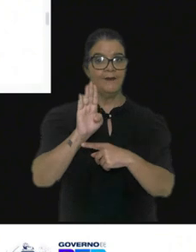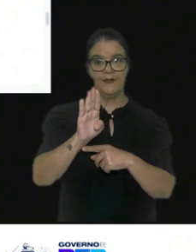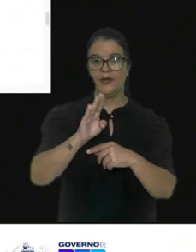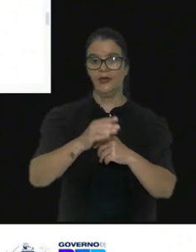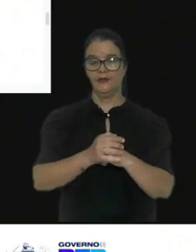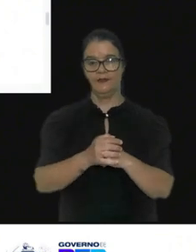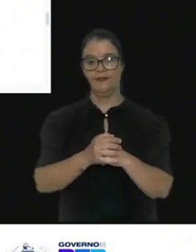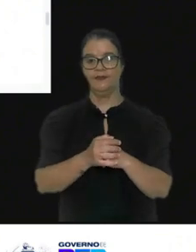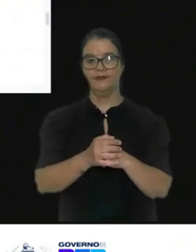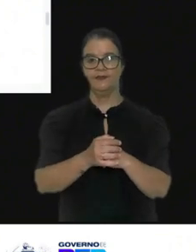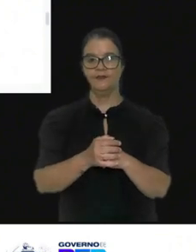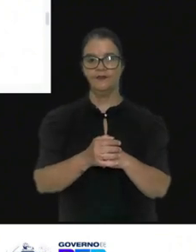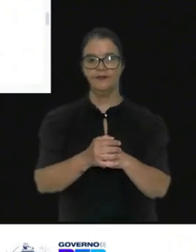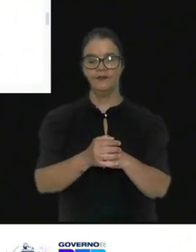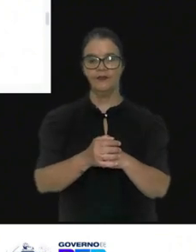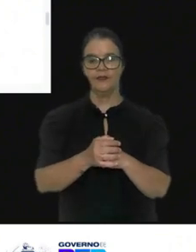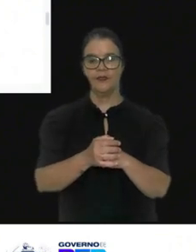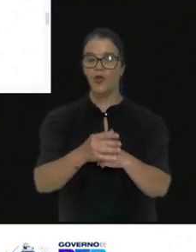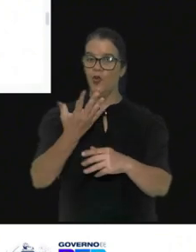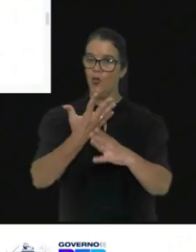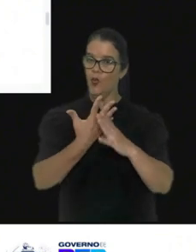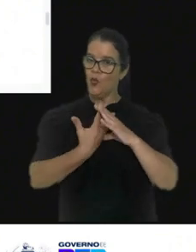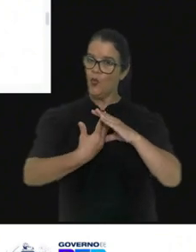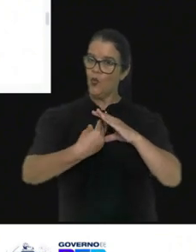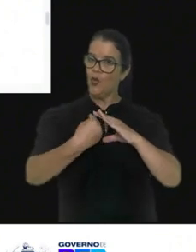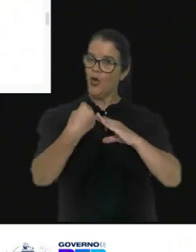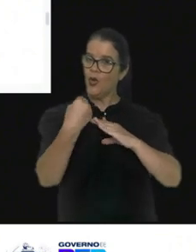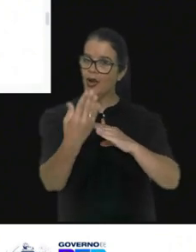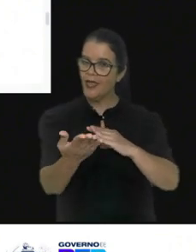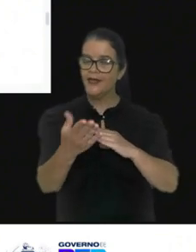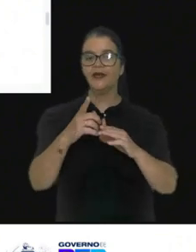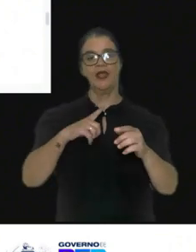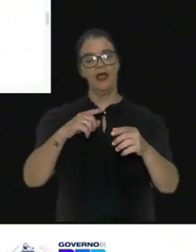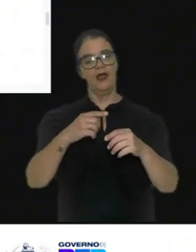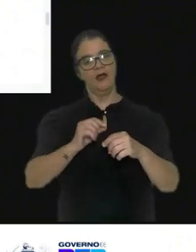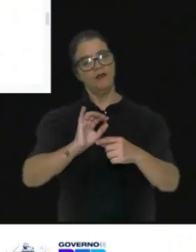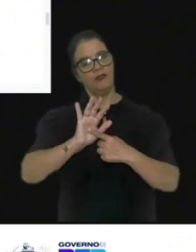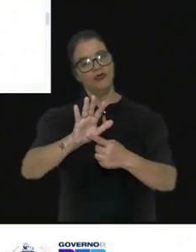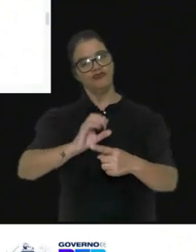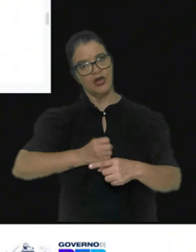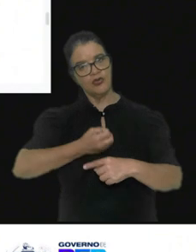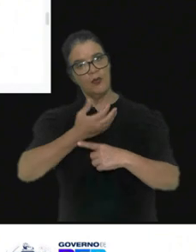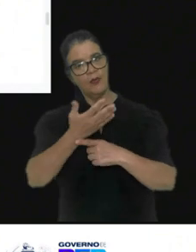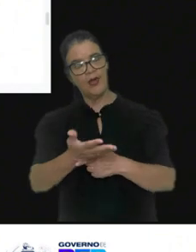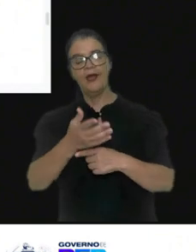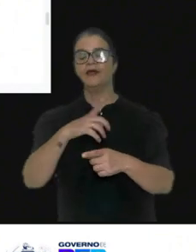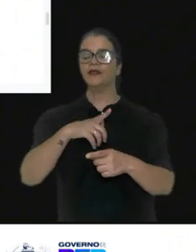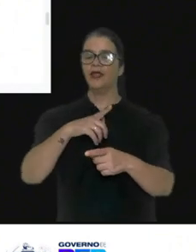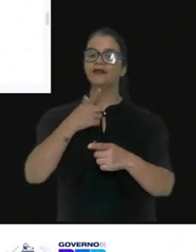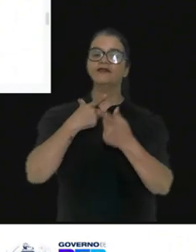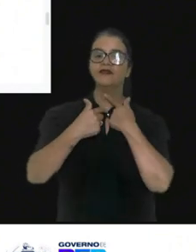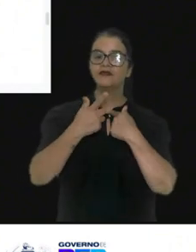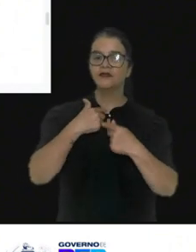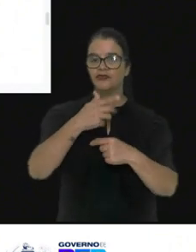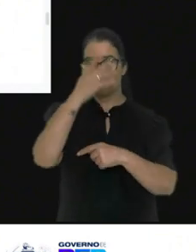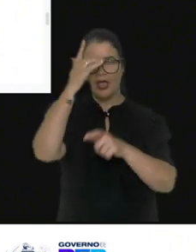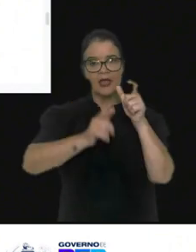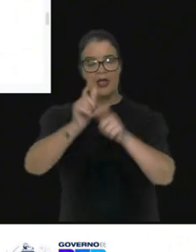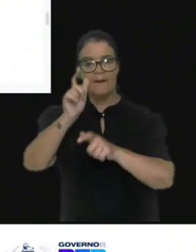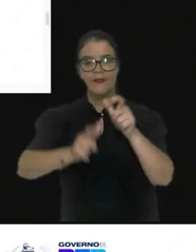é a letra B o eolírico manifesta na composição poética